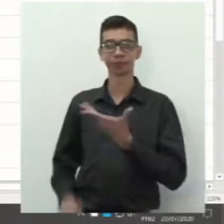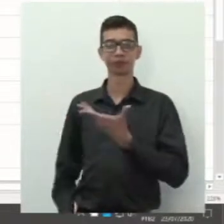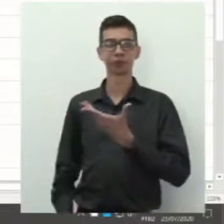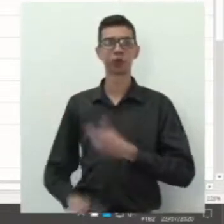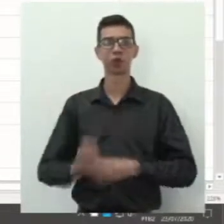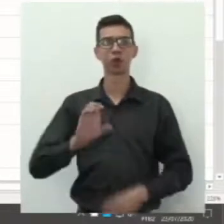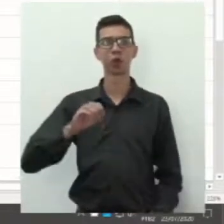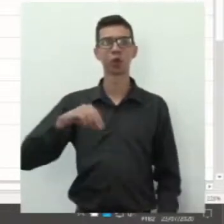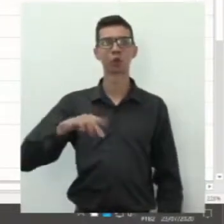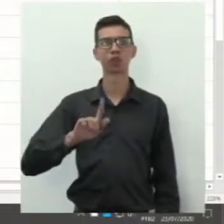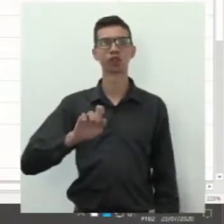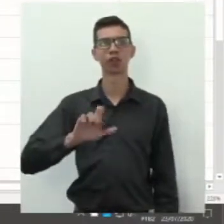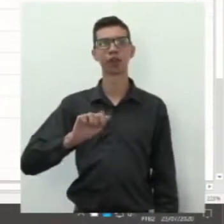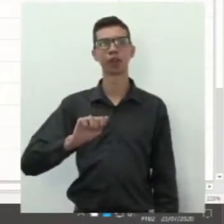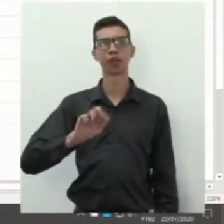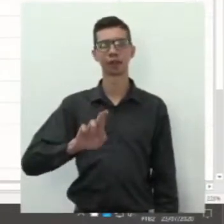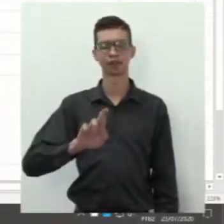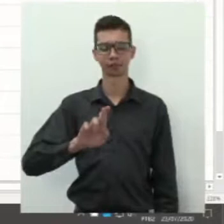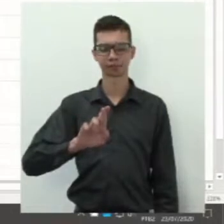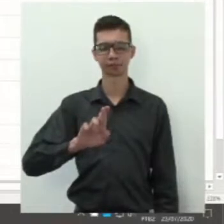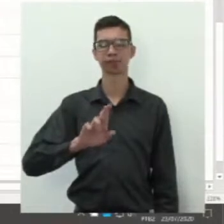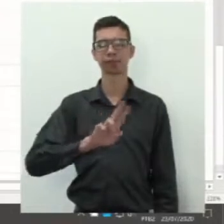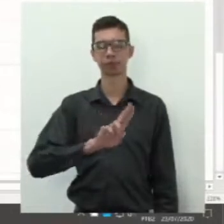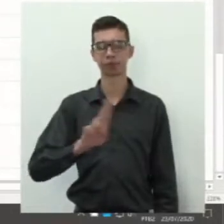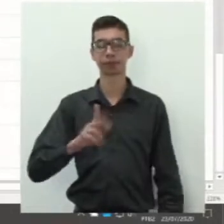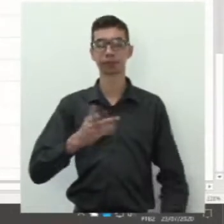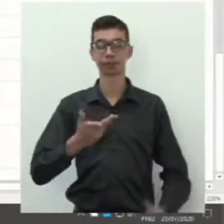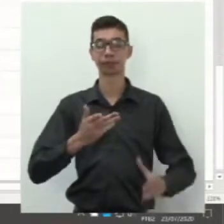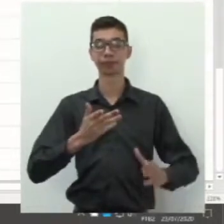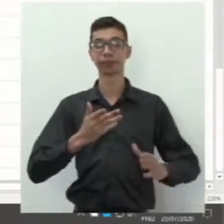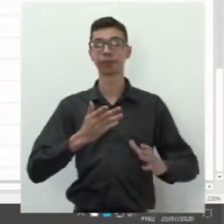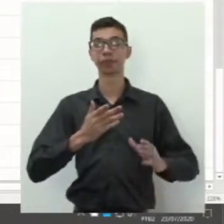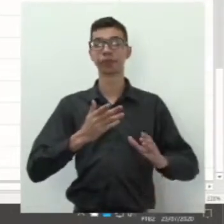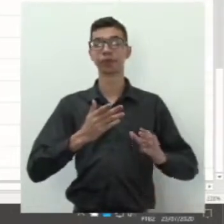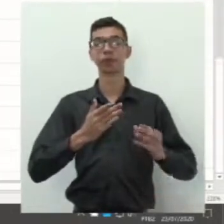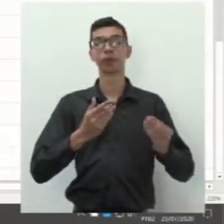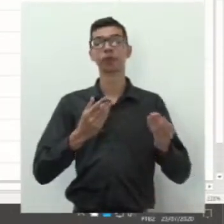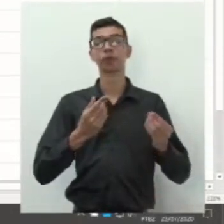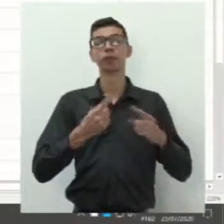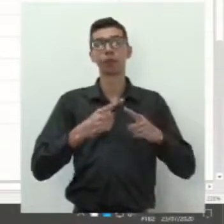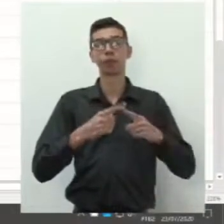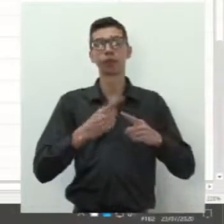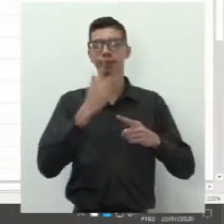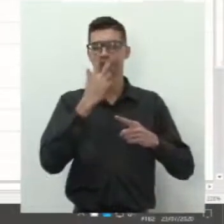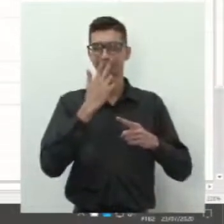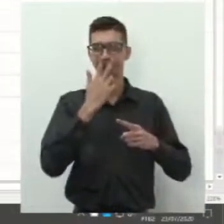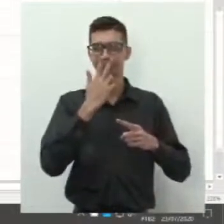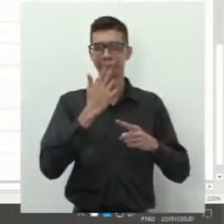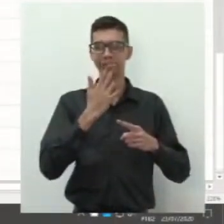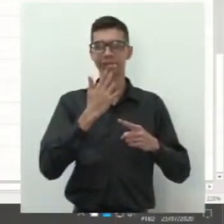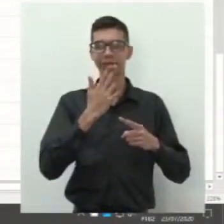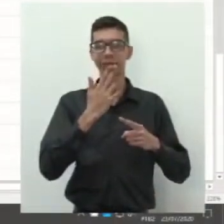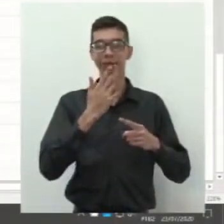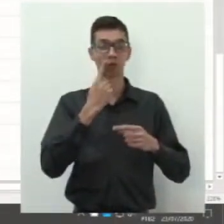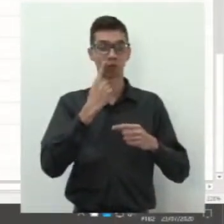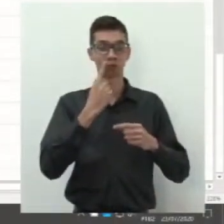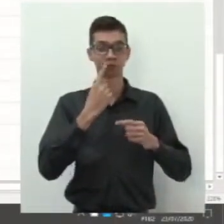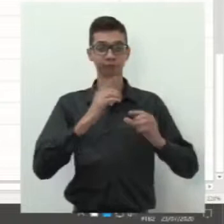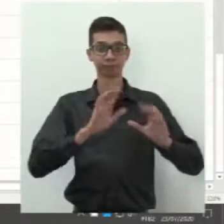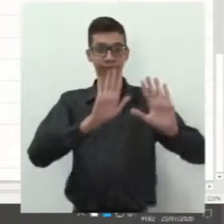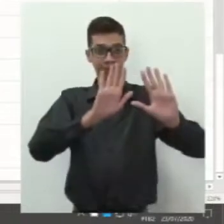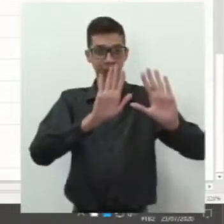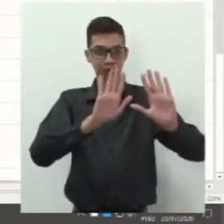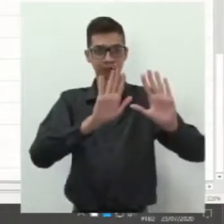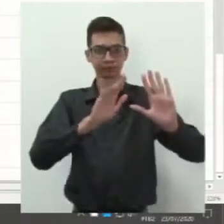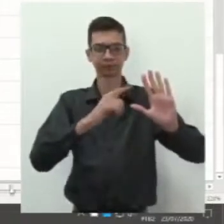congelar. Aí, ó, o que vai ficar congelado é com base na seleção que você fez. Ó, tô descendo, tá congelado